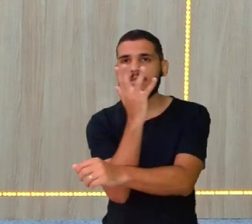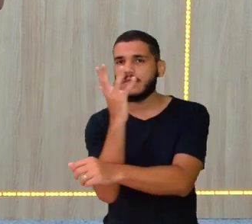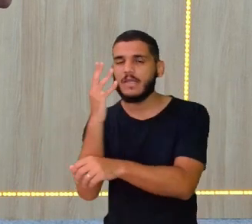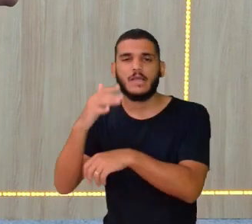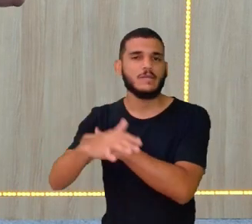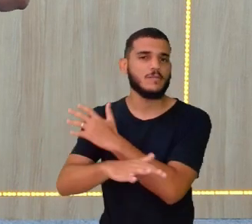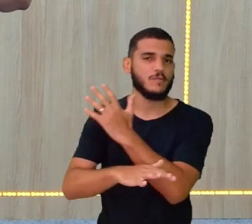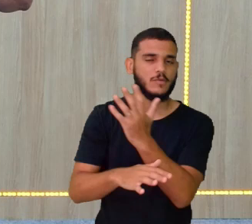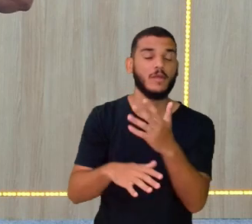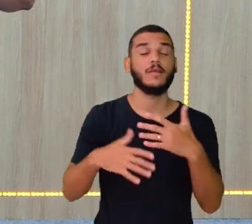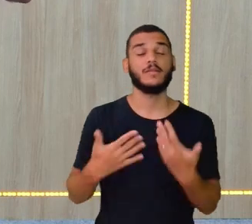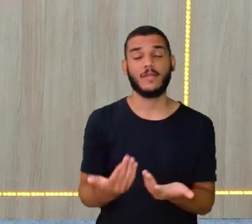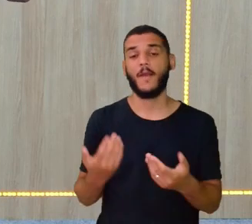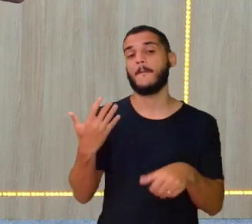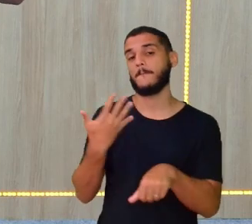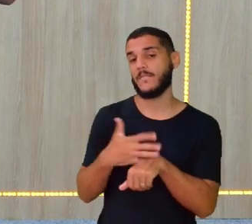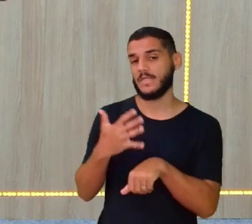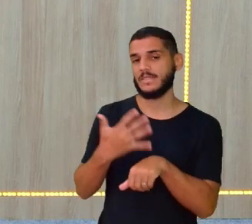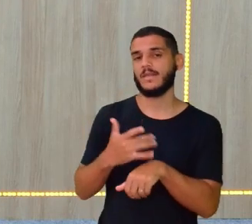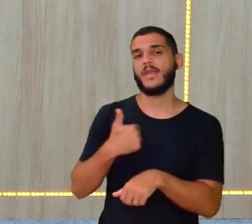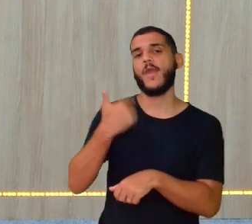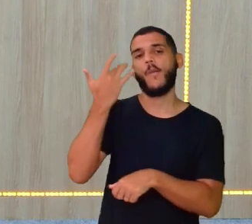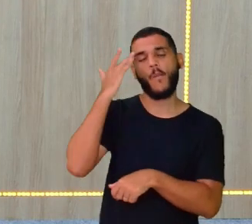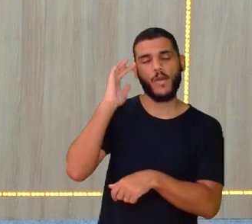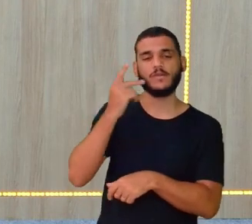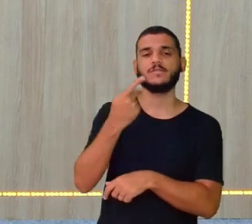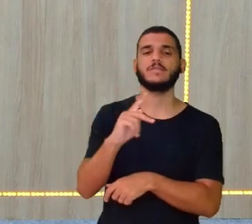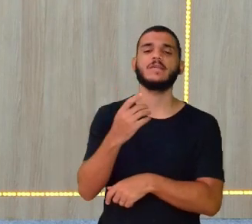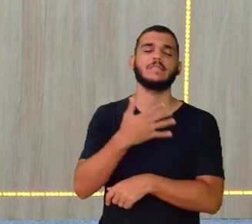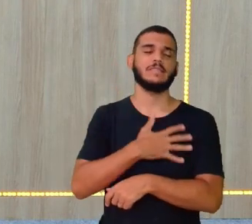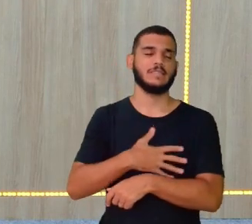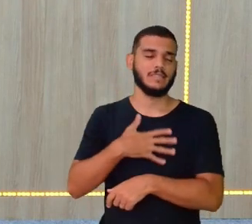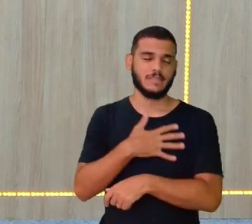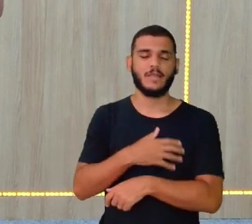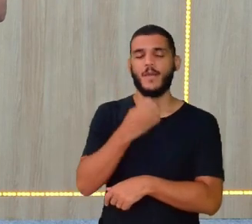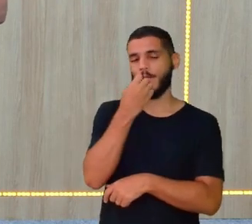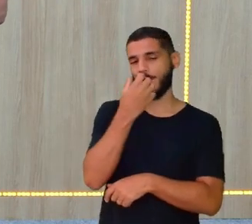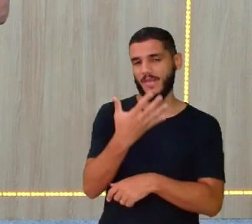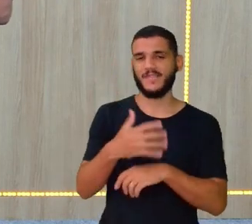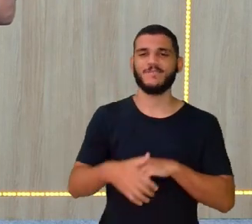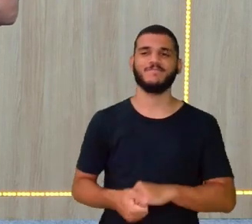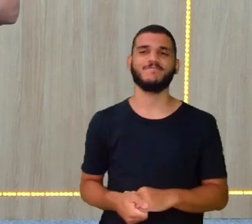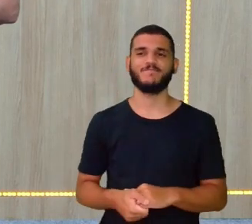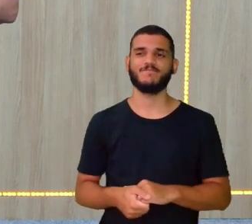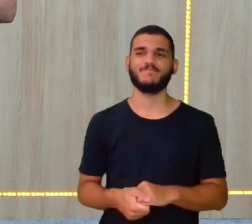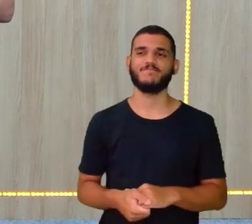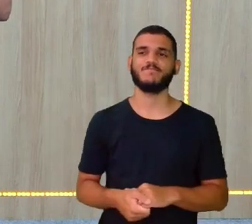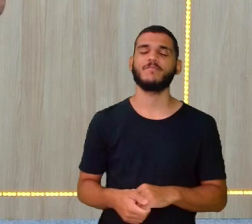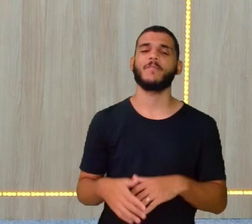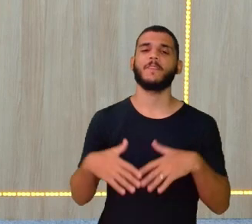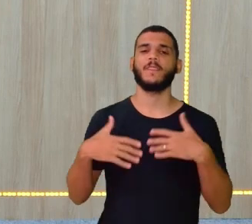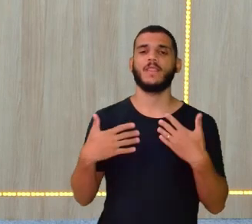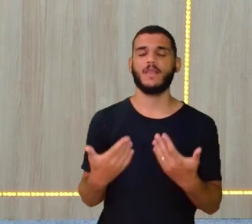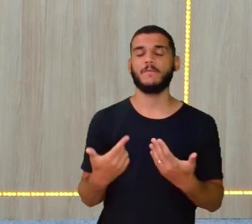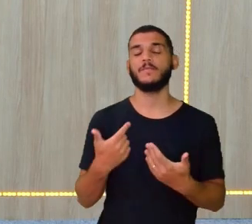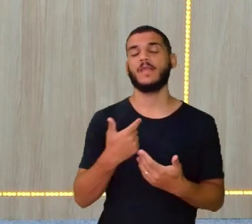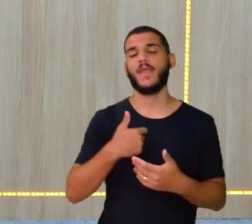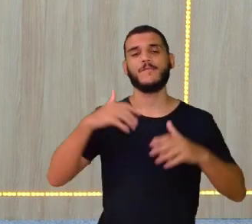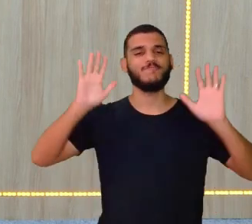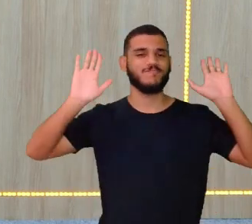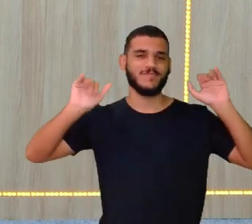Então, faz isso, eu acredito que vai fazer um bem tremendo para você, tá bom? Então, eu vou